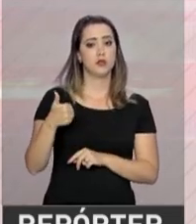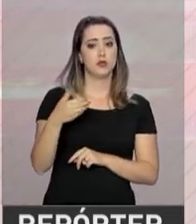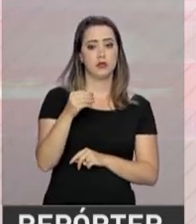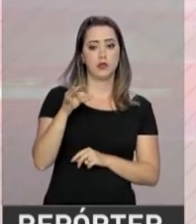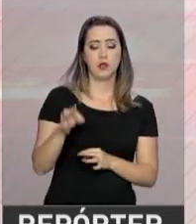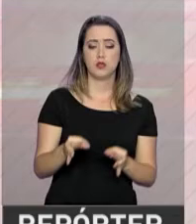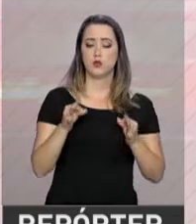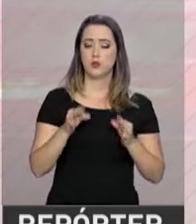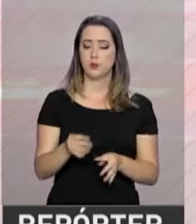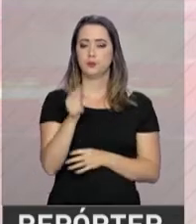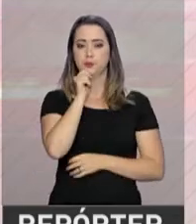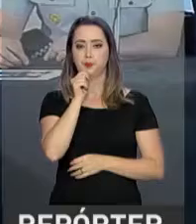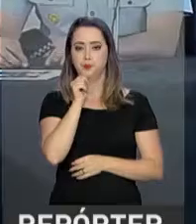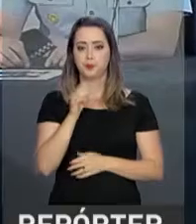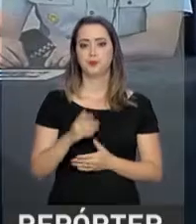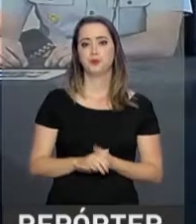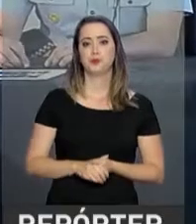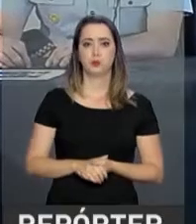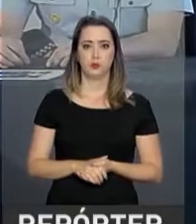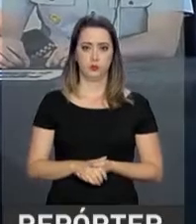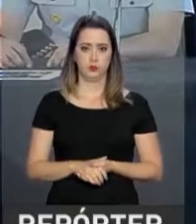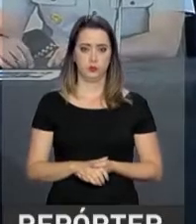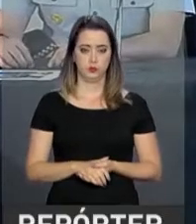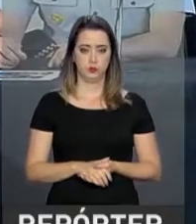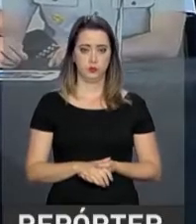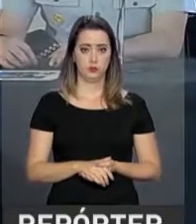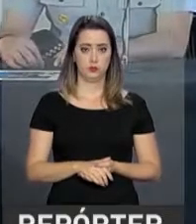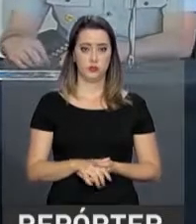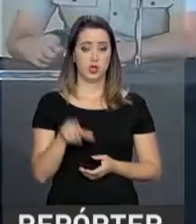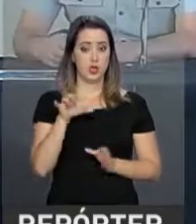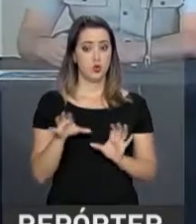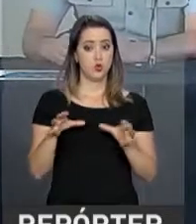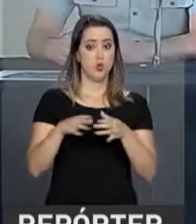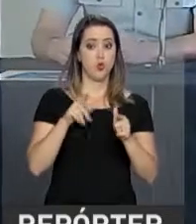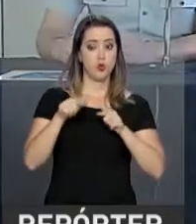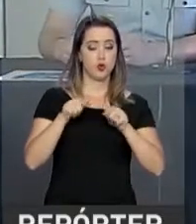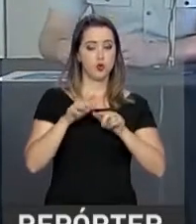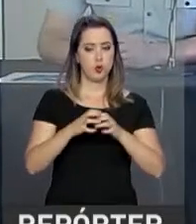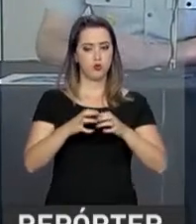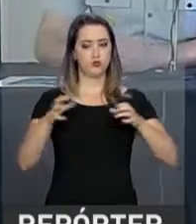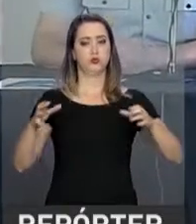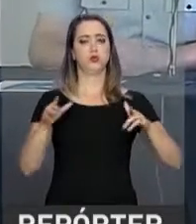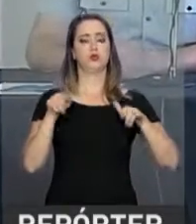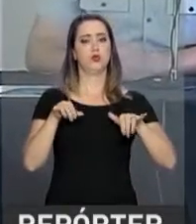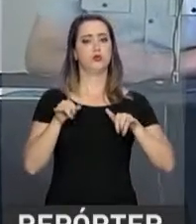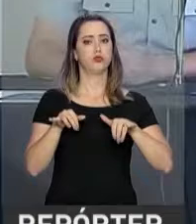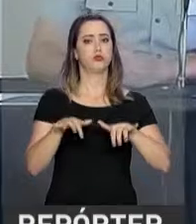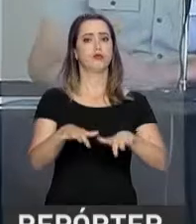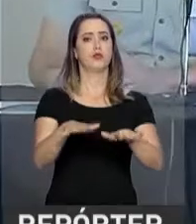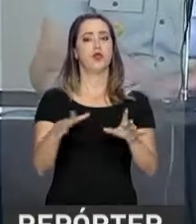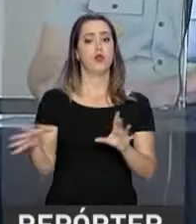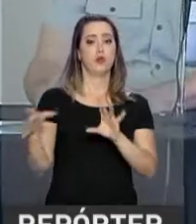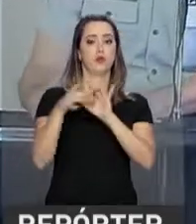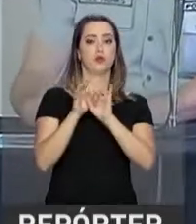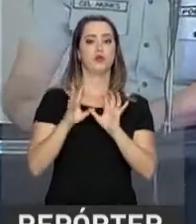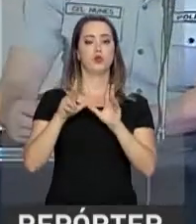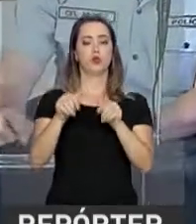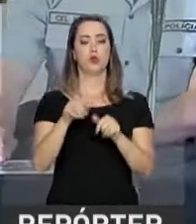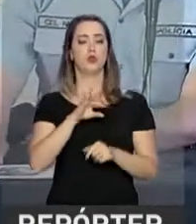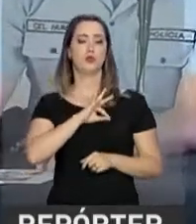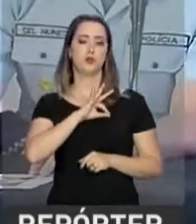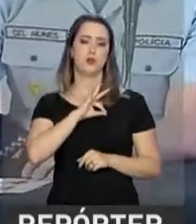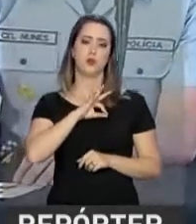em todo o país neste mutirão representa uma grande oportunidade de integração entre todas as polícias